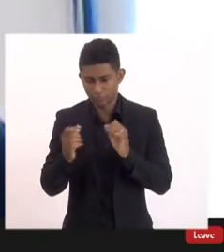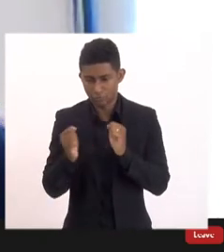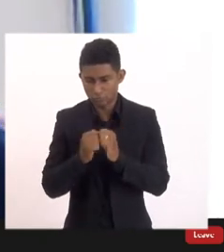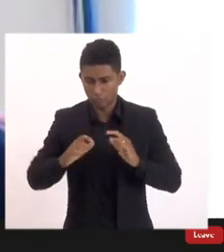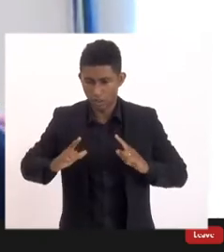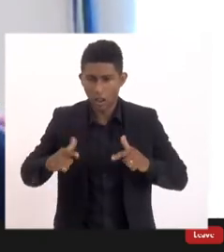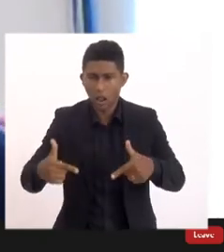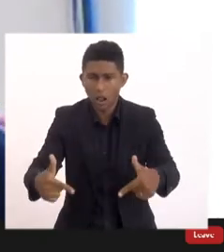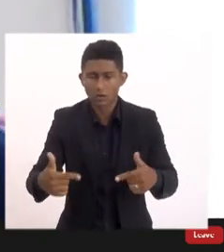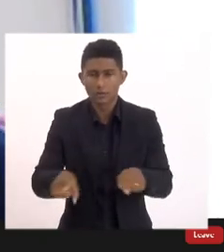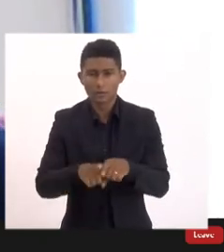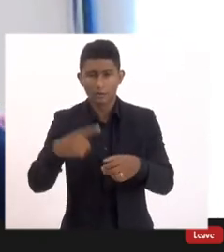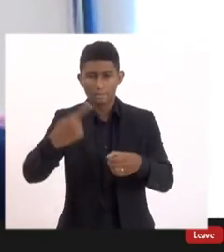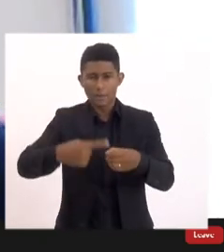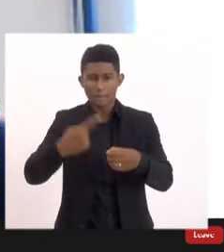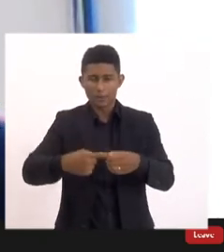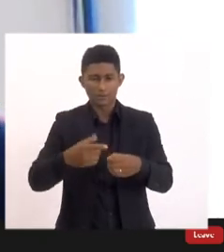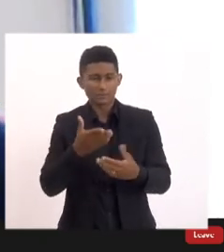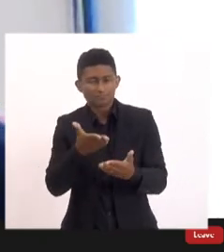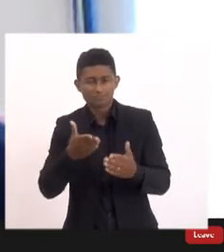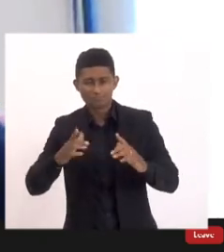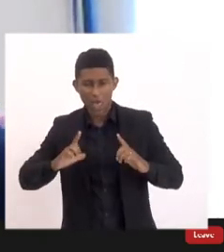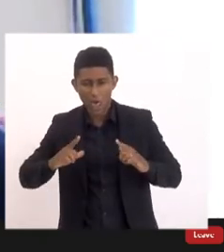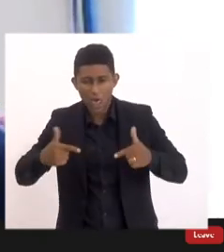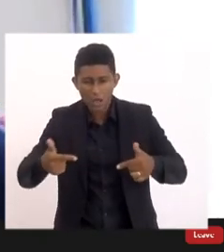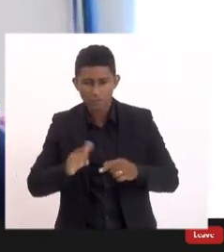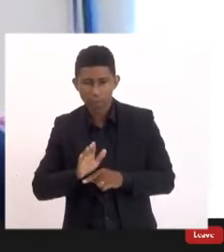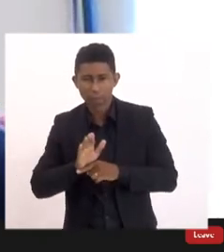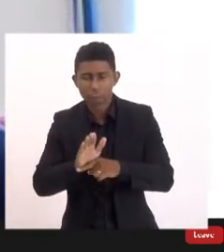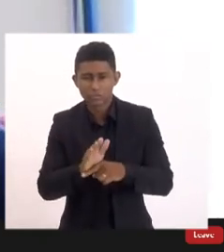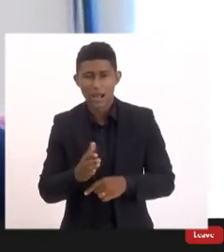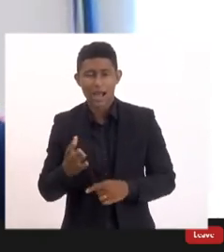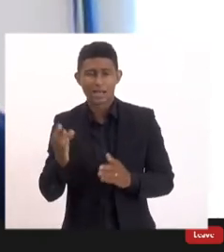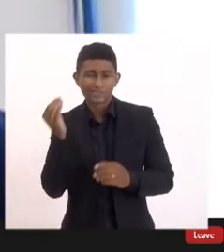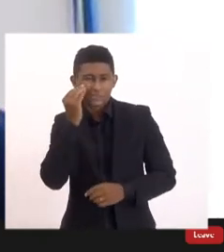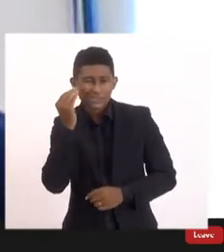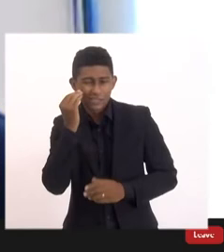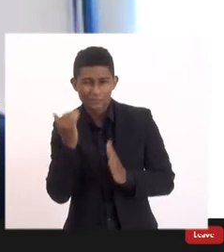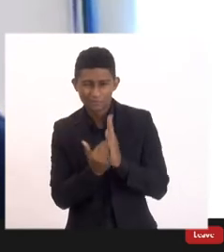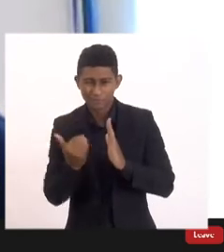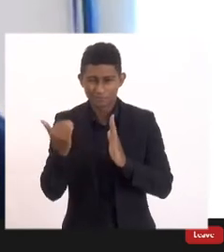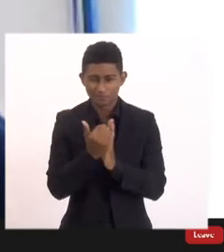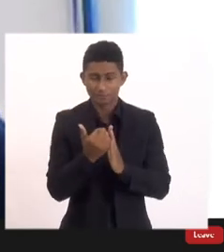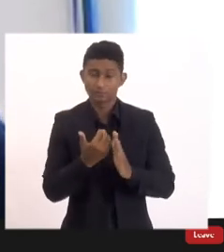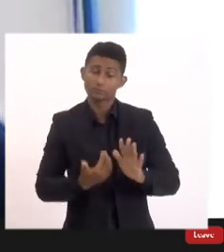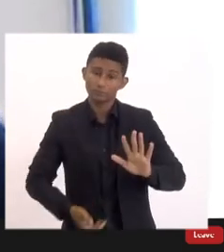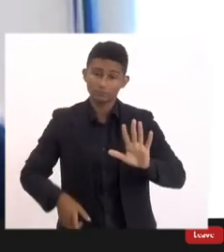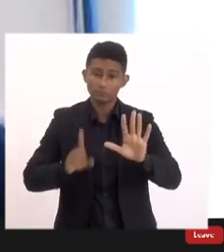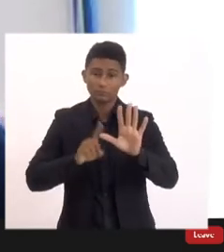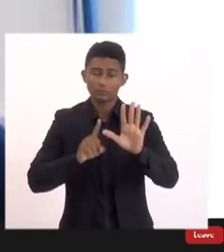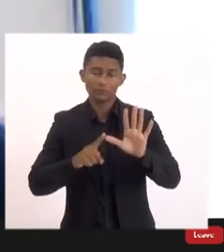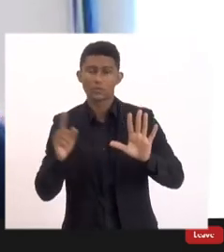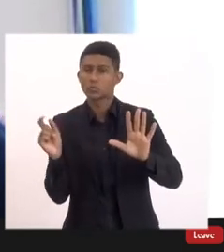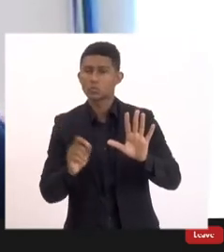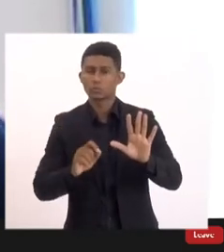aos municípios de garantir essa política de testagem. E, por fim, a questão da vacinação. A gente não